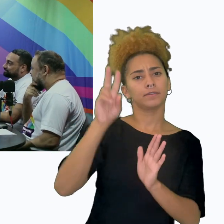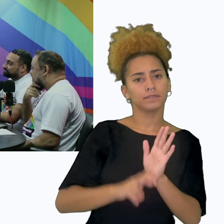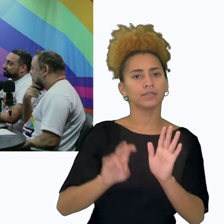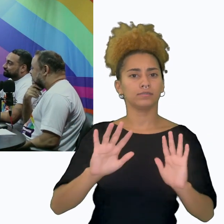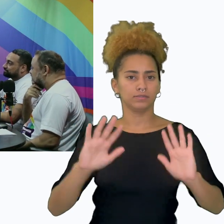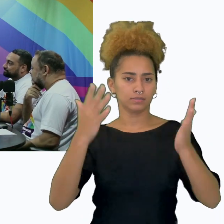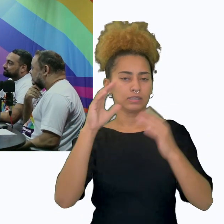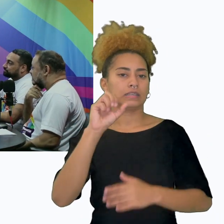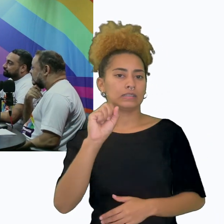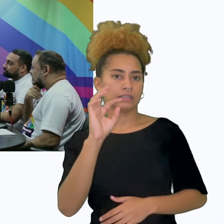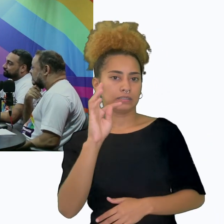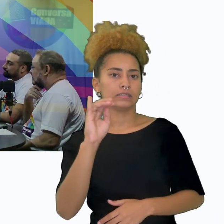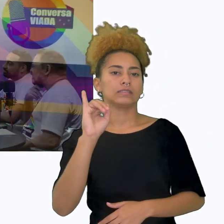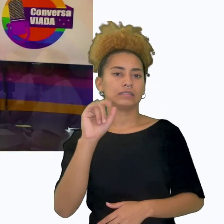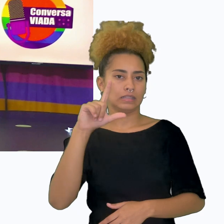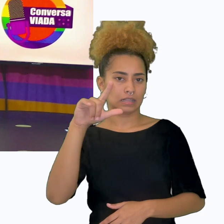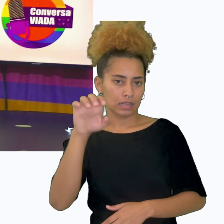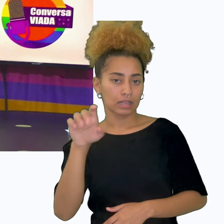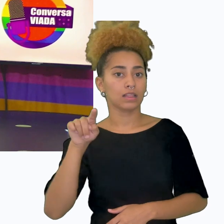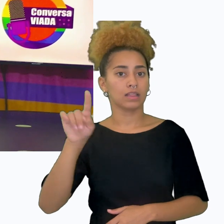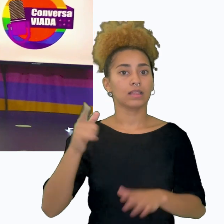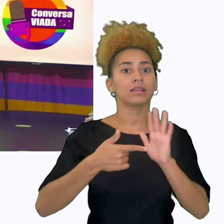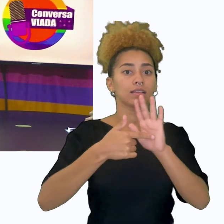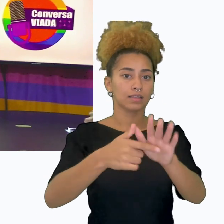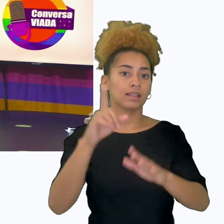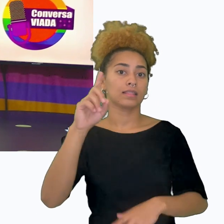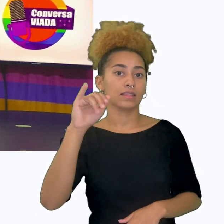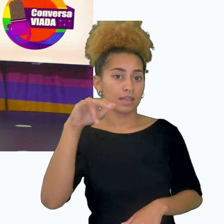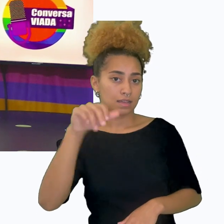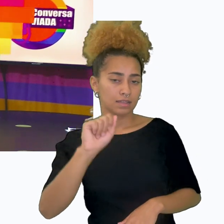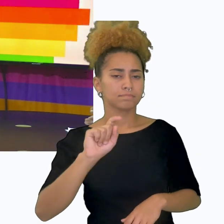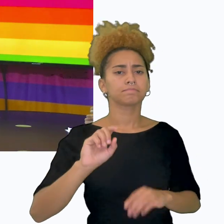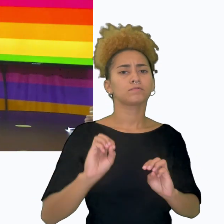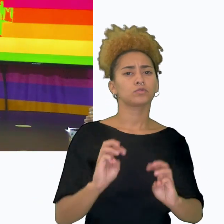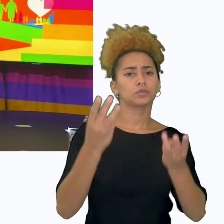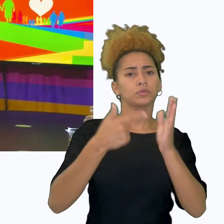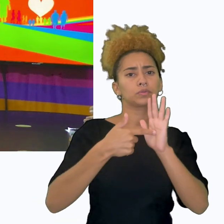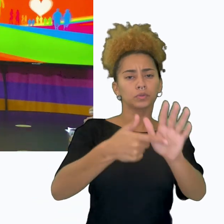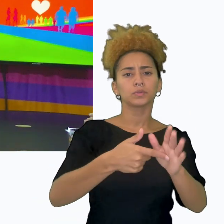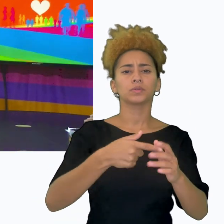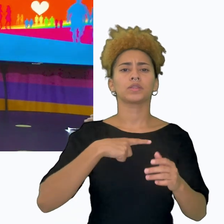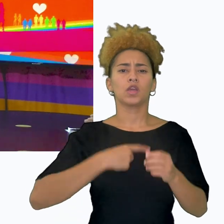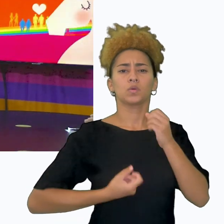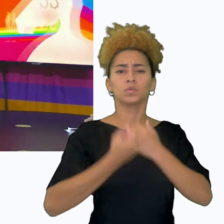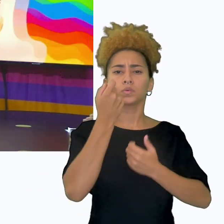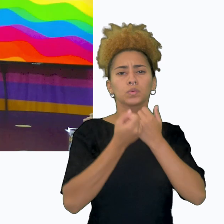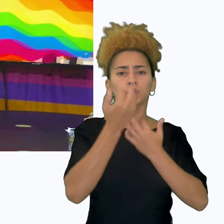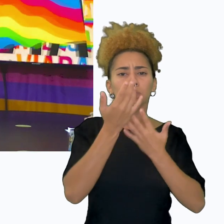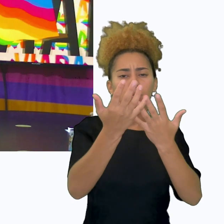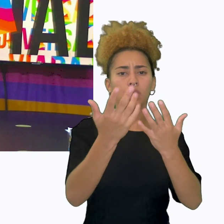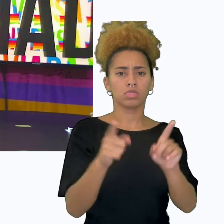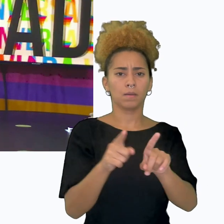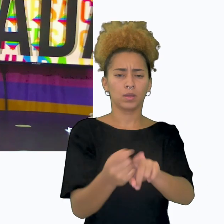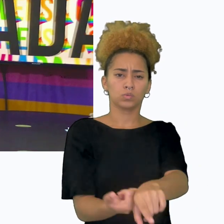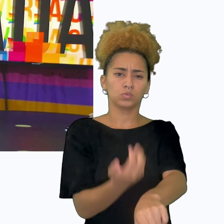Oxa na Boate Style, sendo apresentada por Diane Prince, fazendo um show onde ela cuspia fogo e